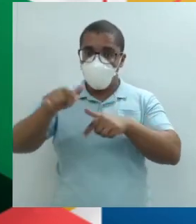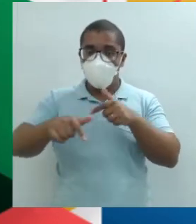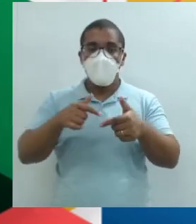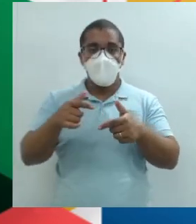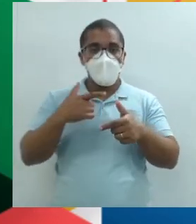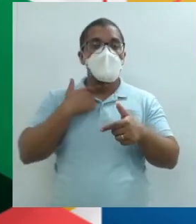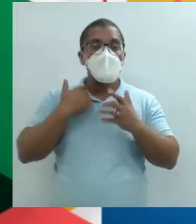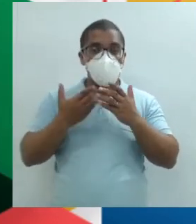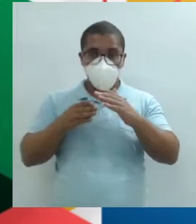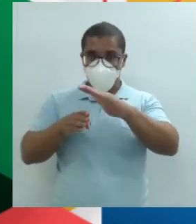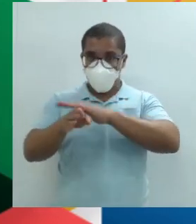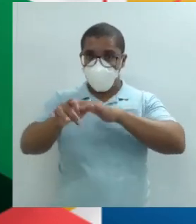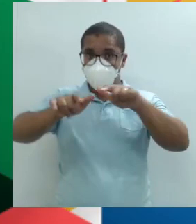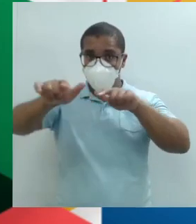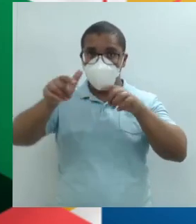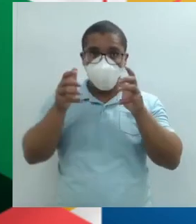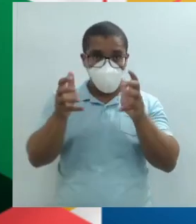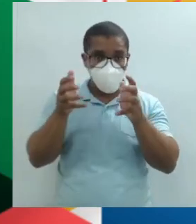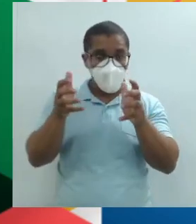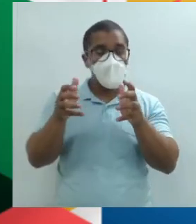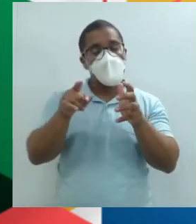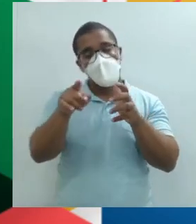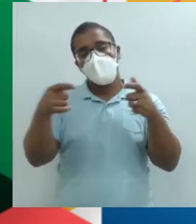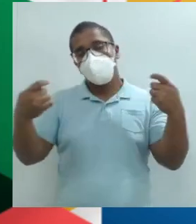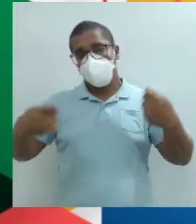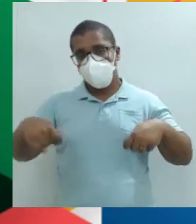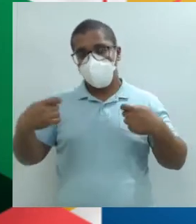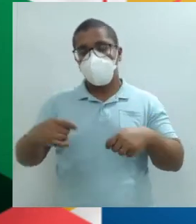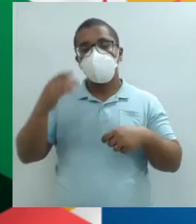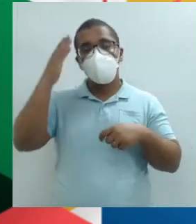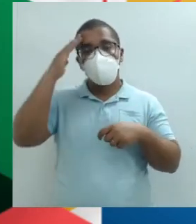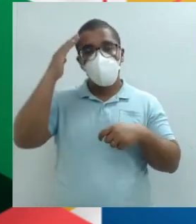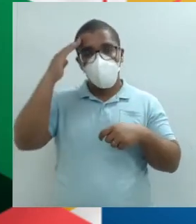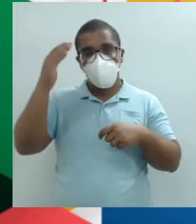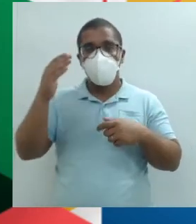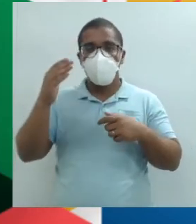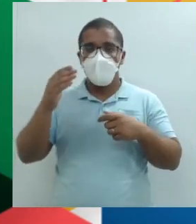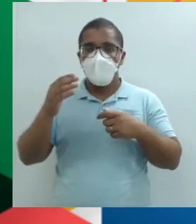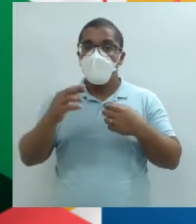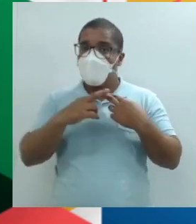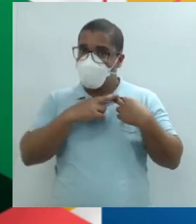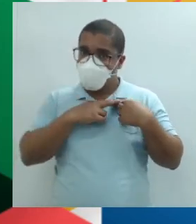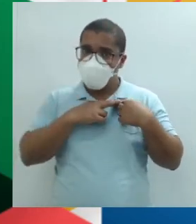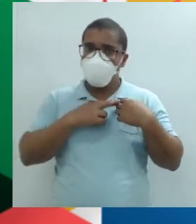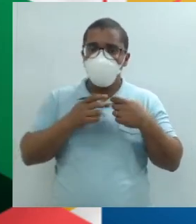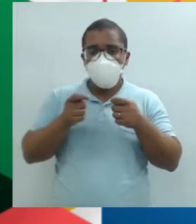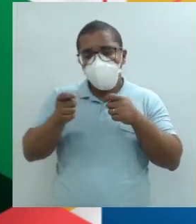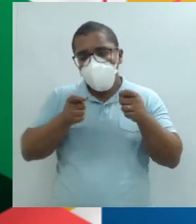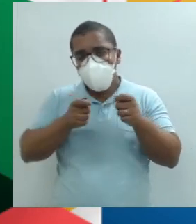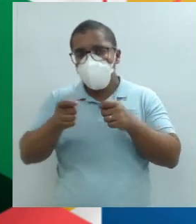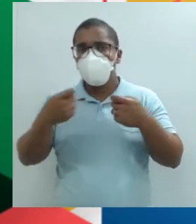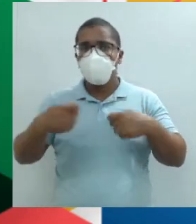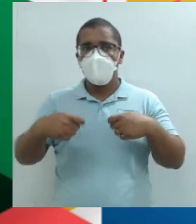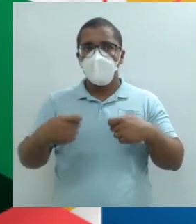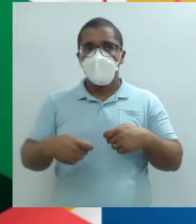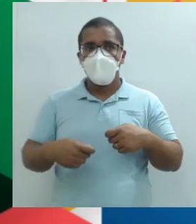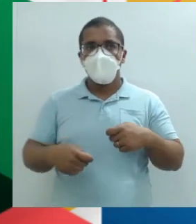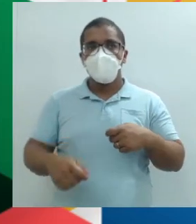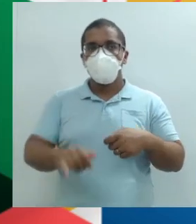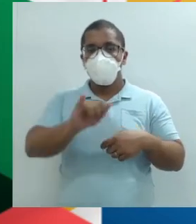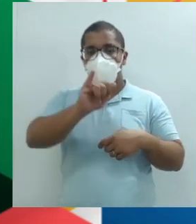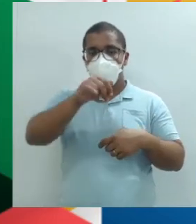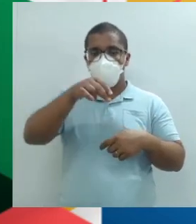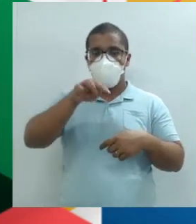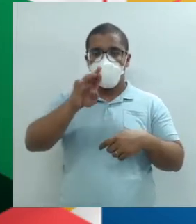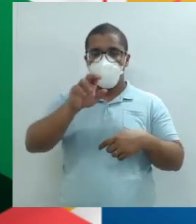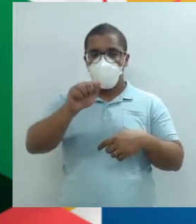que quer se inserir no mercado de trabalho, ter aí esse jogo de cintura. Ó, e vamos para o intrapessoal, né, que